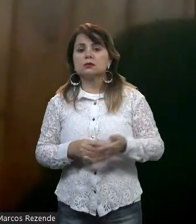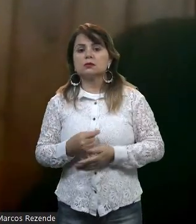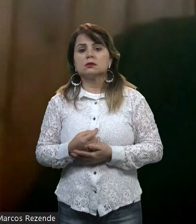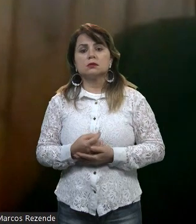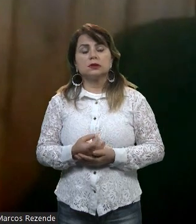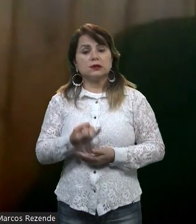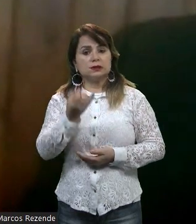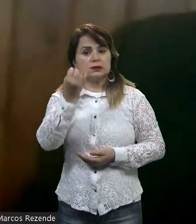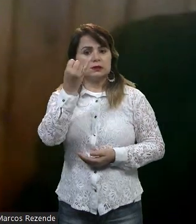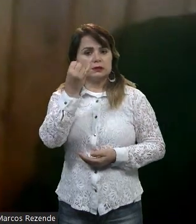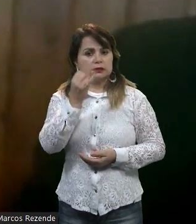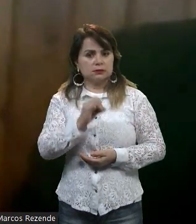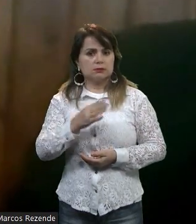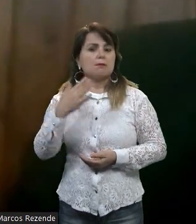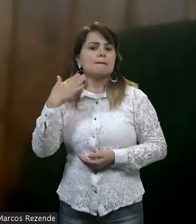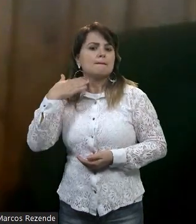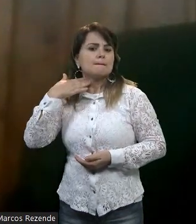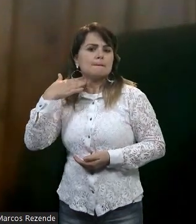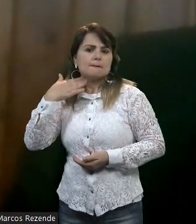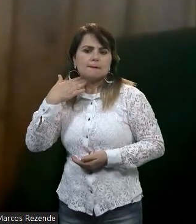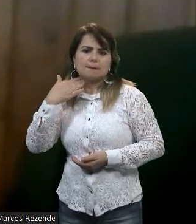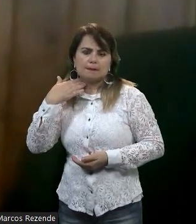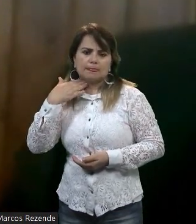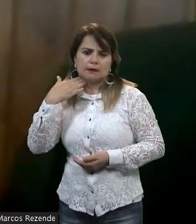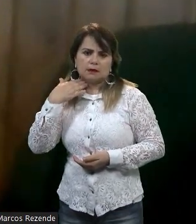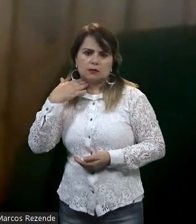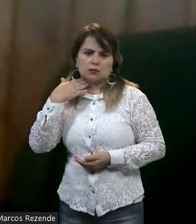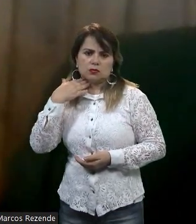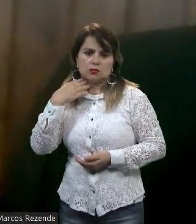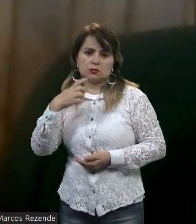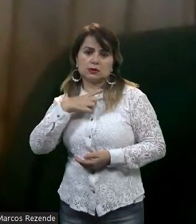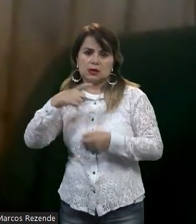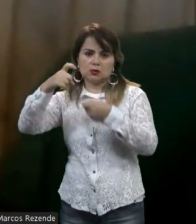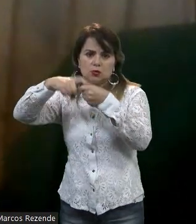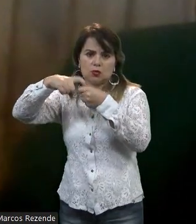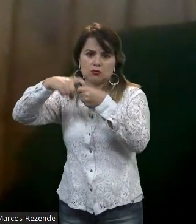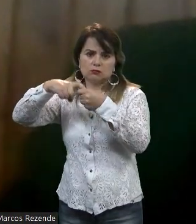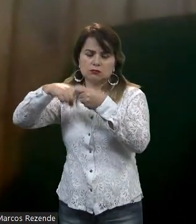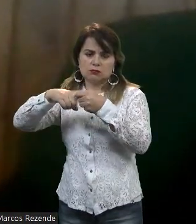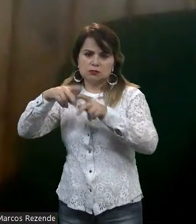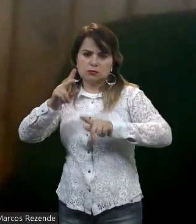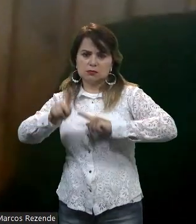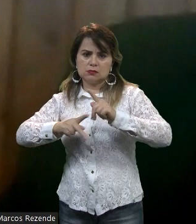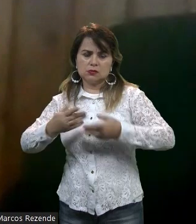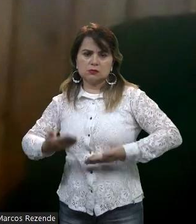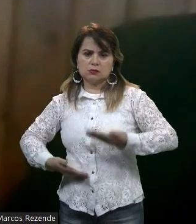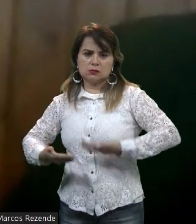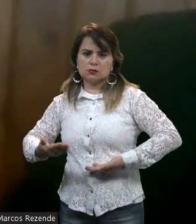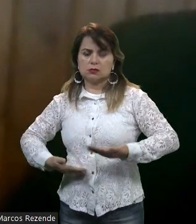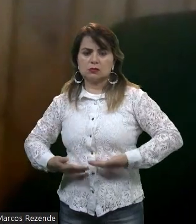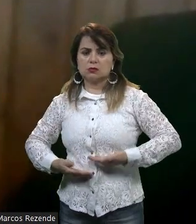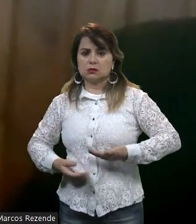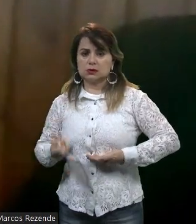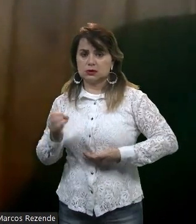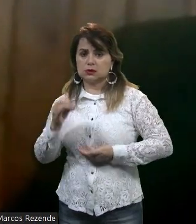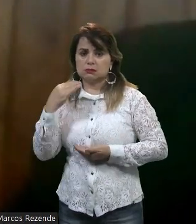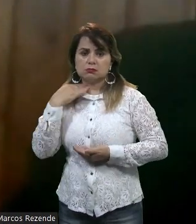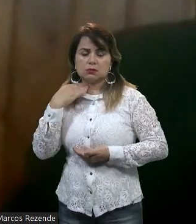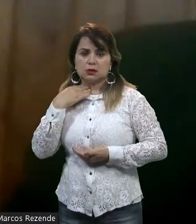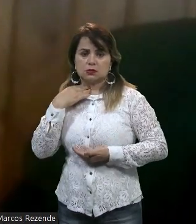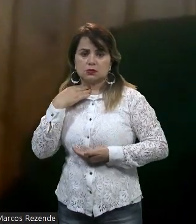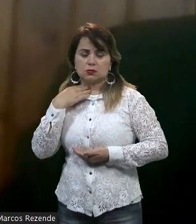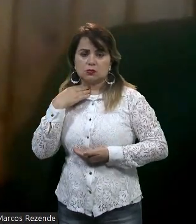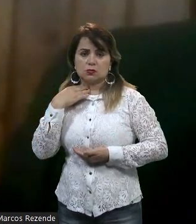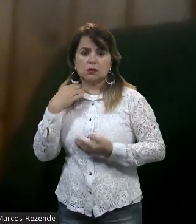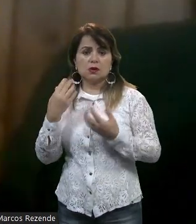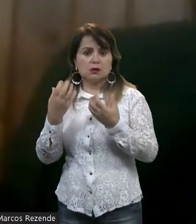o banco, os bancos que têm esse consignado com os servidores realmente estão